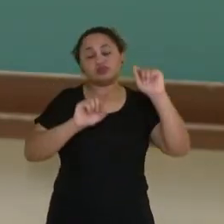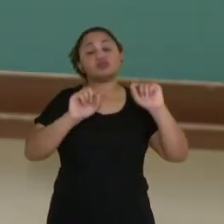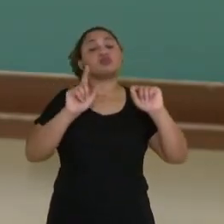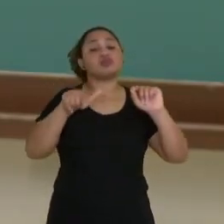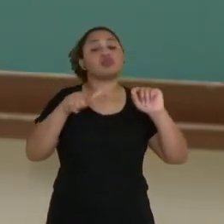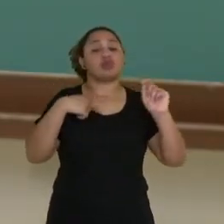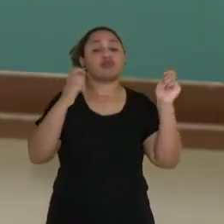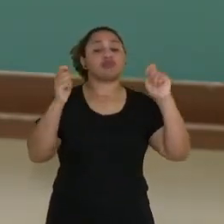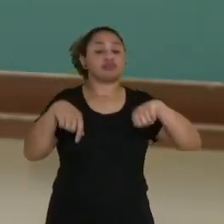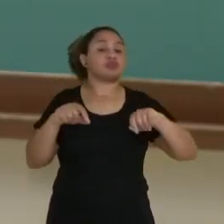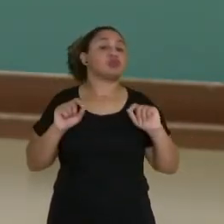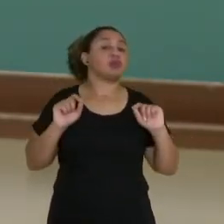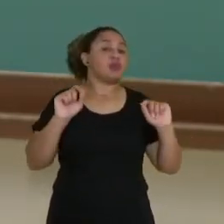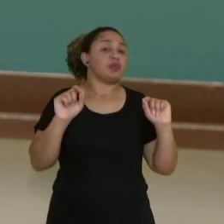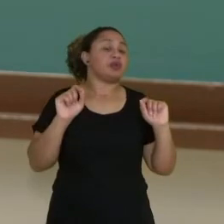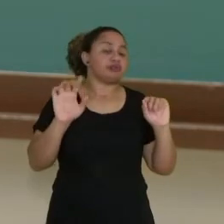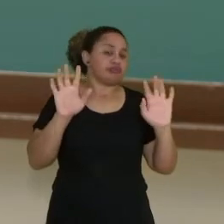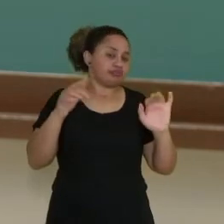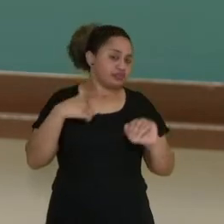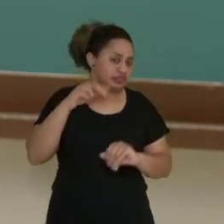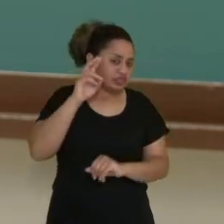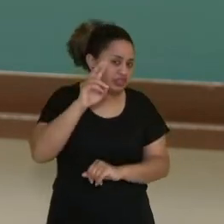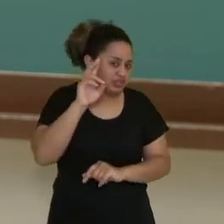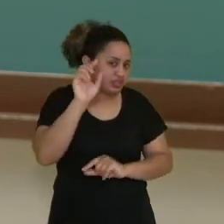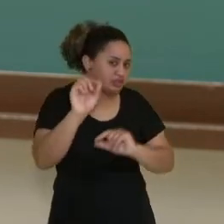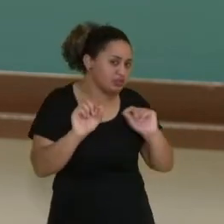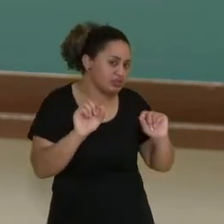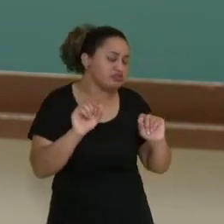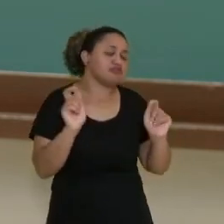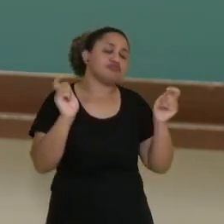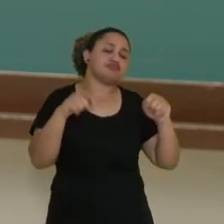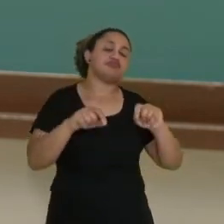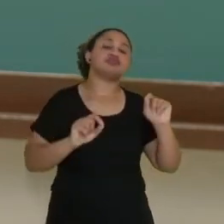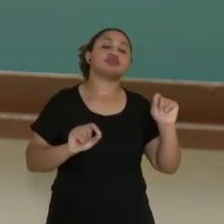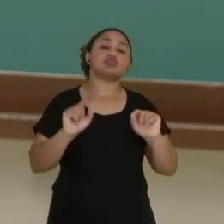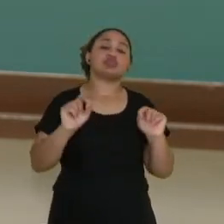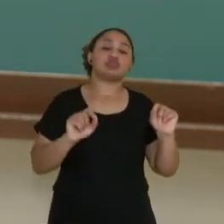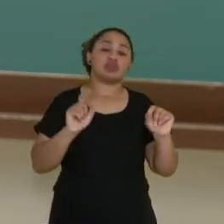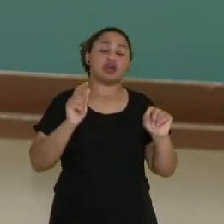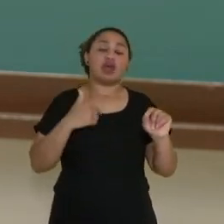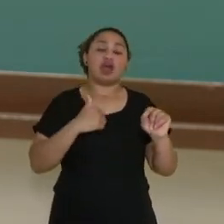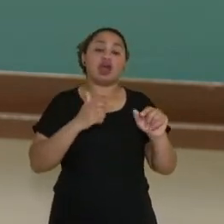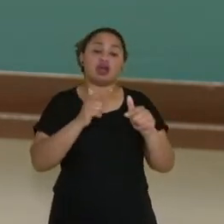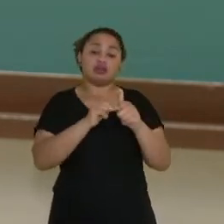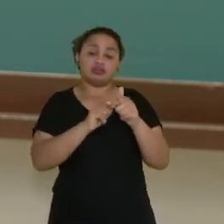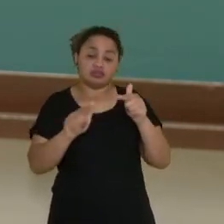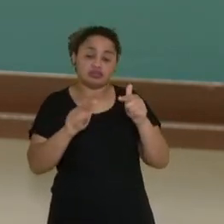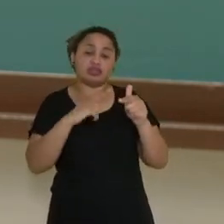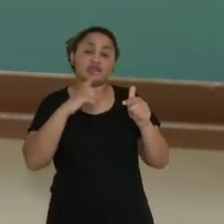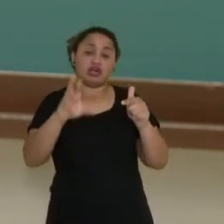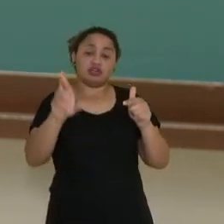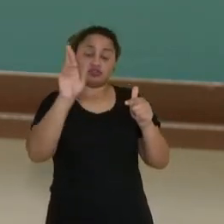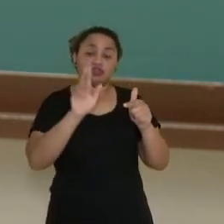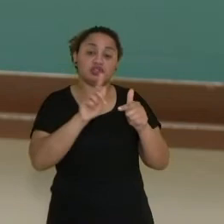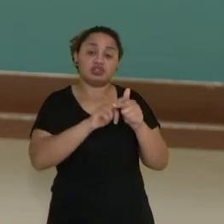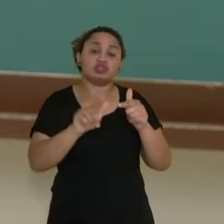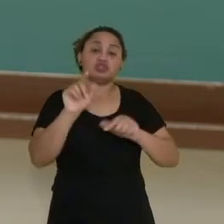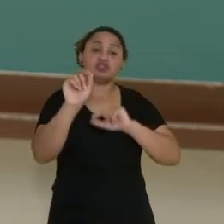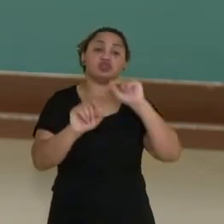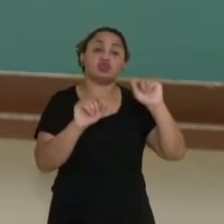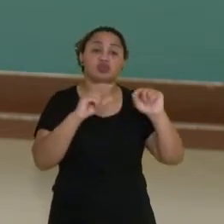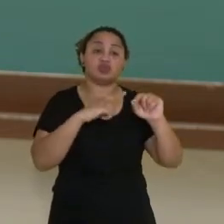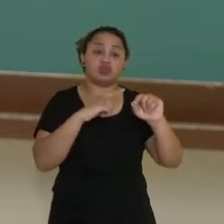uma probabilidade? Lembra? Probabilidade vai ser a razão do